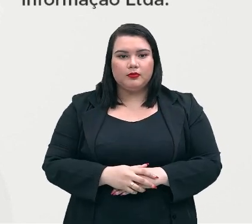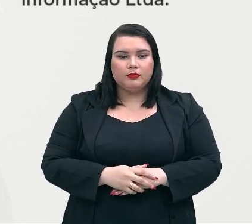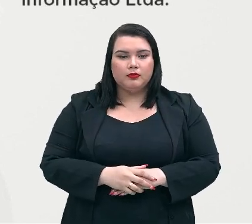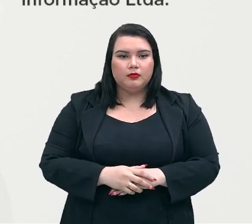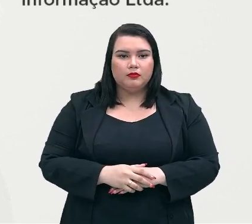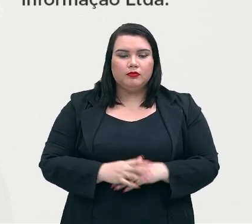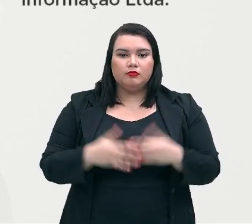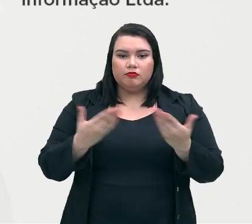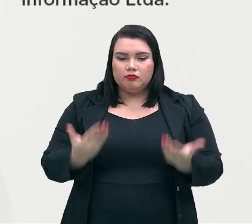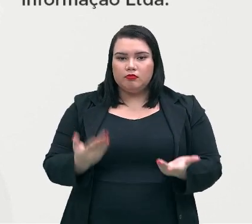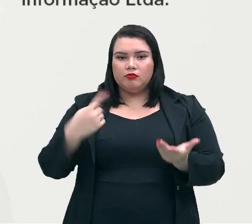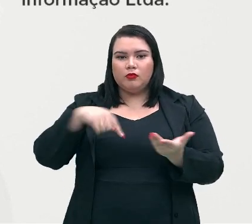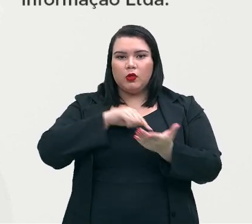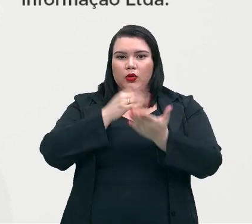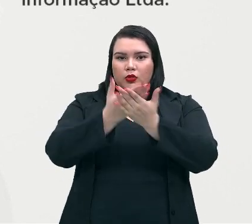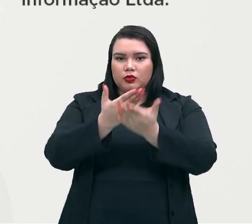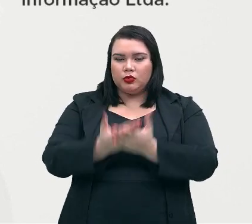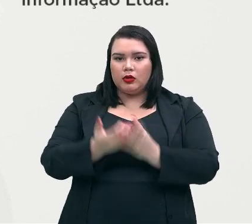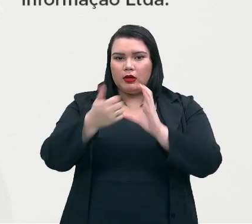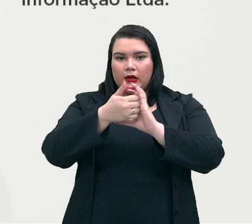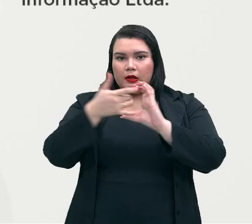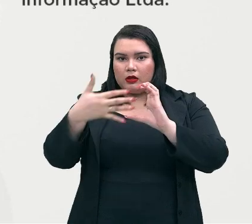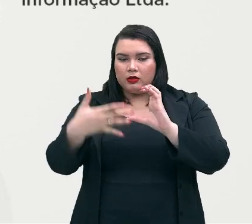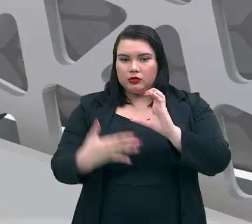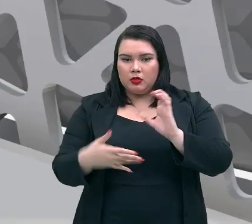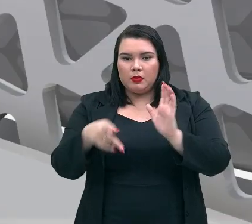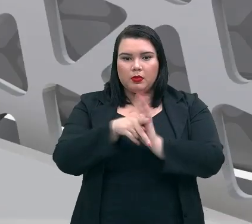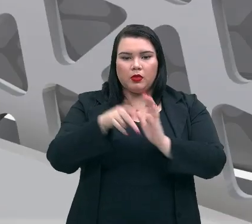assim, a gente verificou essas características das